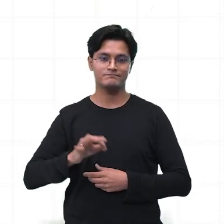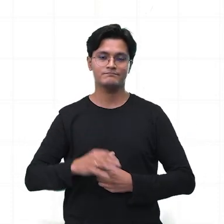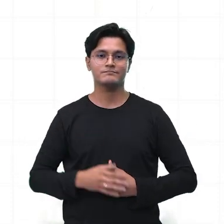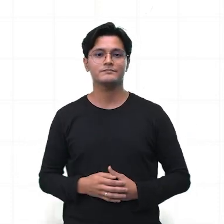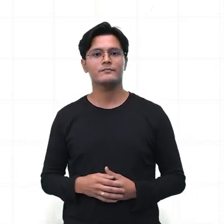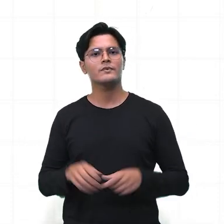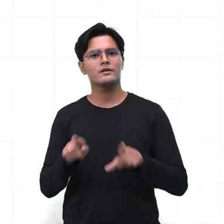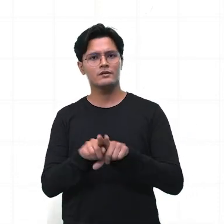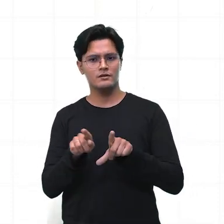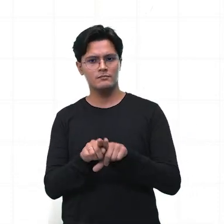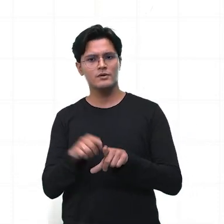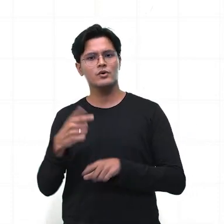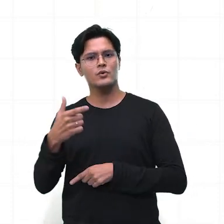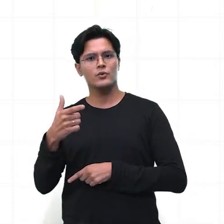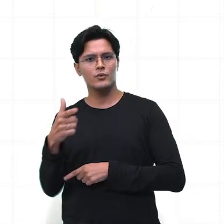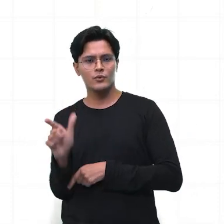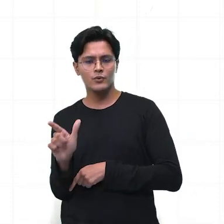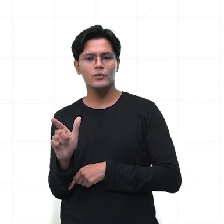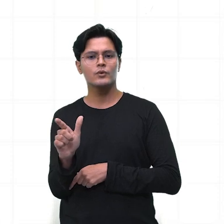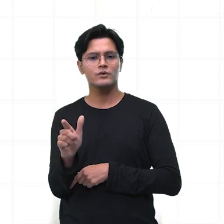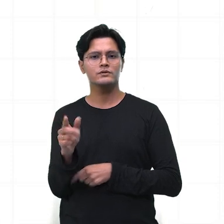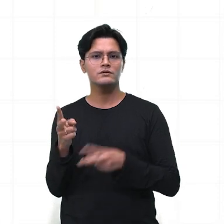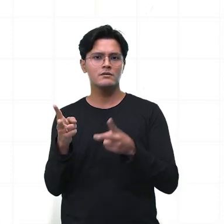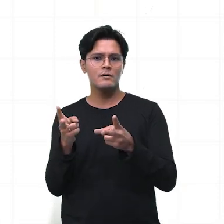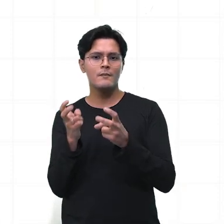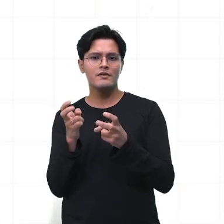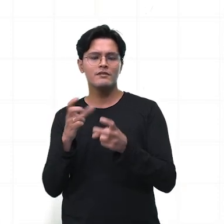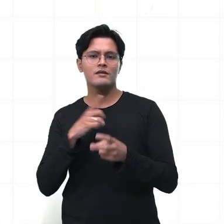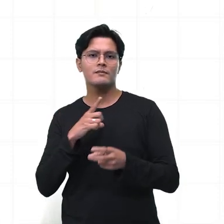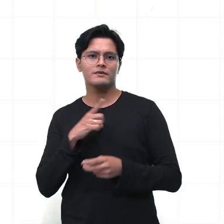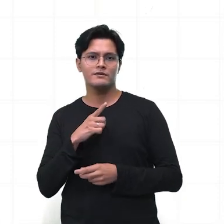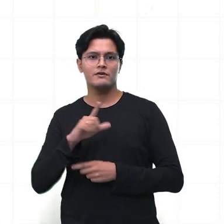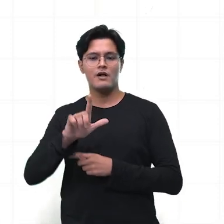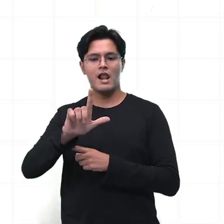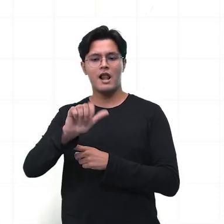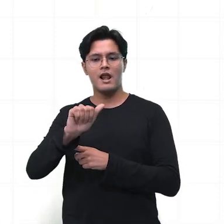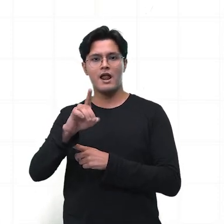coisa acontece com essa daqui, Vejam que esse lado